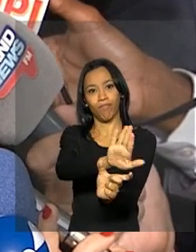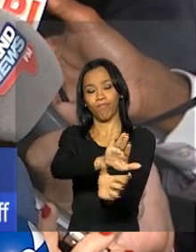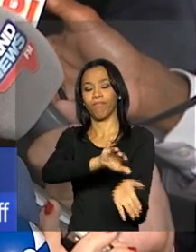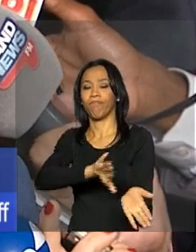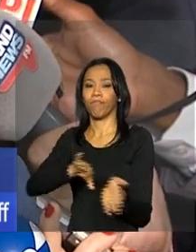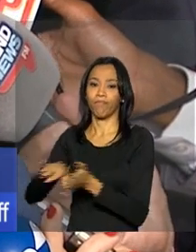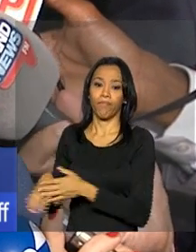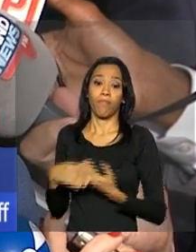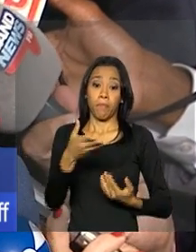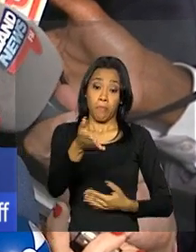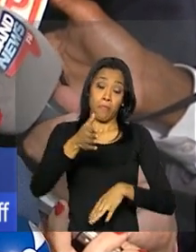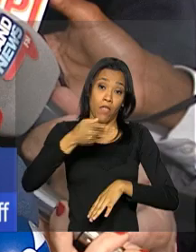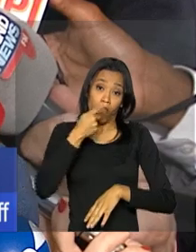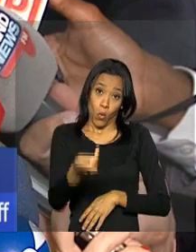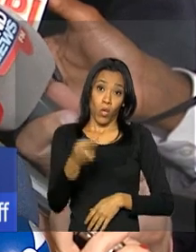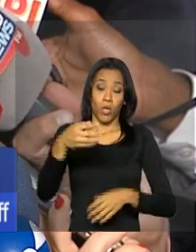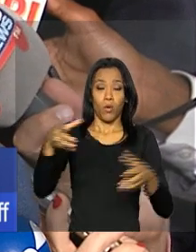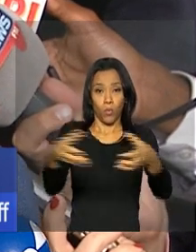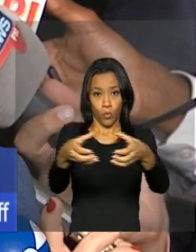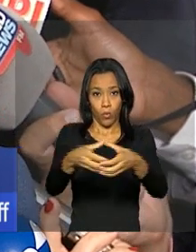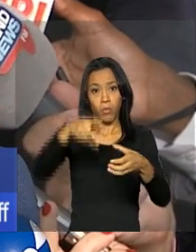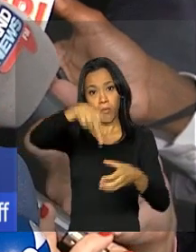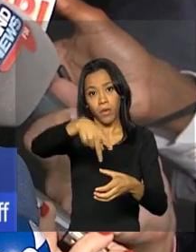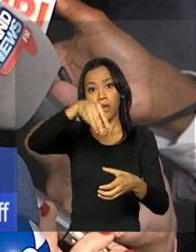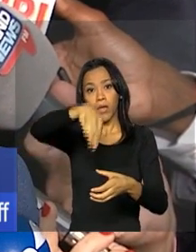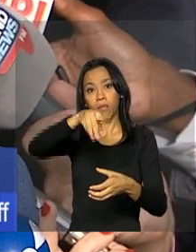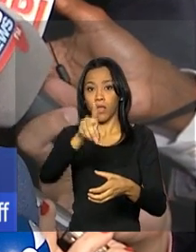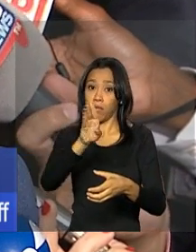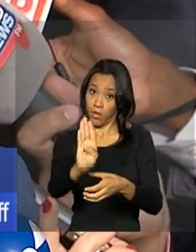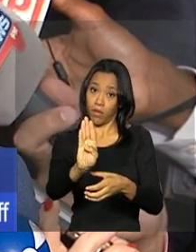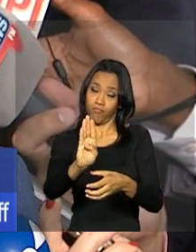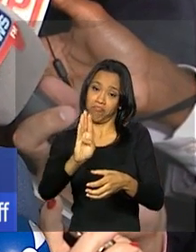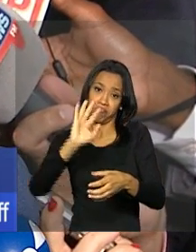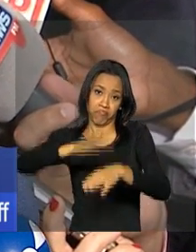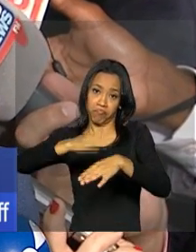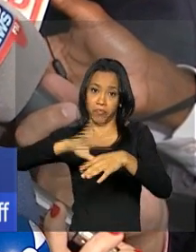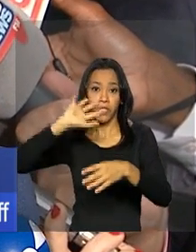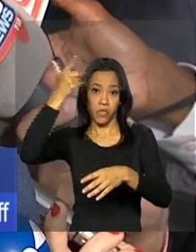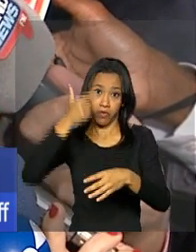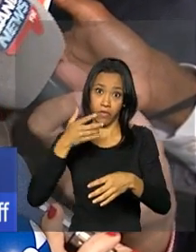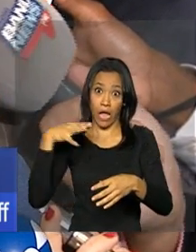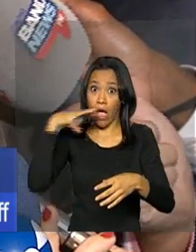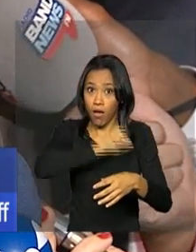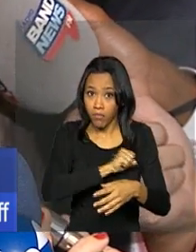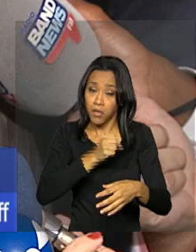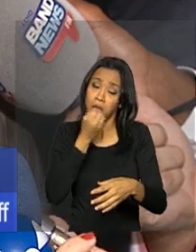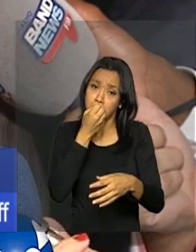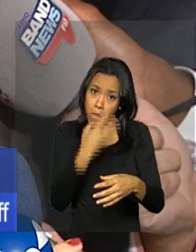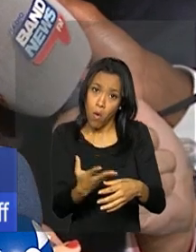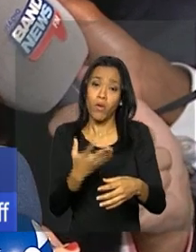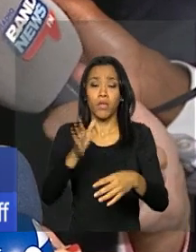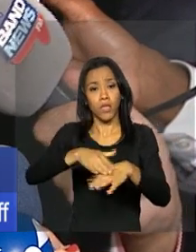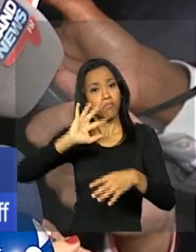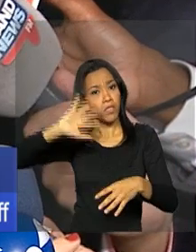sua decisão, uma decisão rápida, e eu acho que foi bom que ele tomasse antes da votação